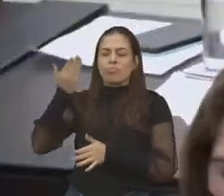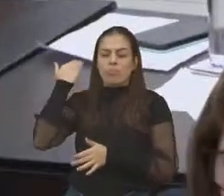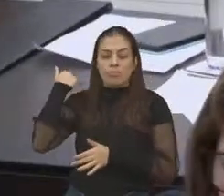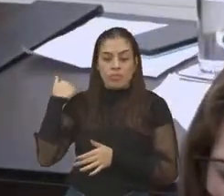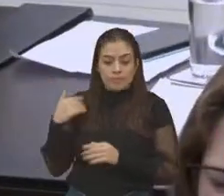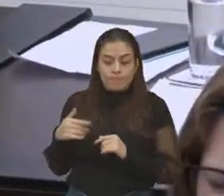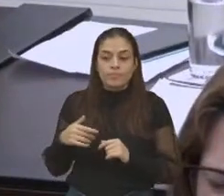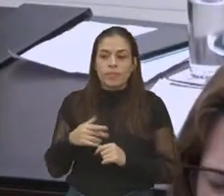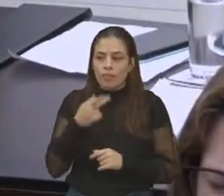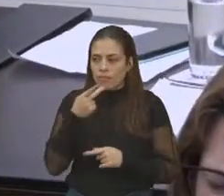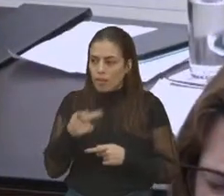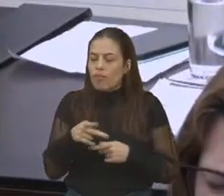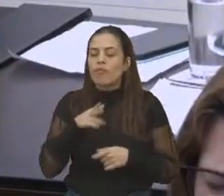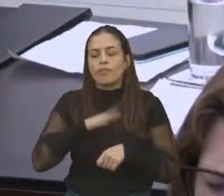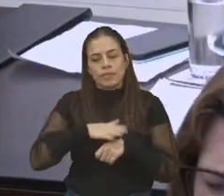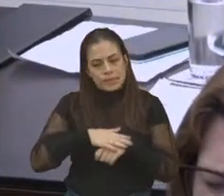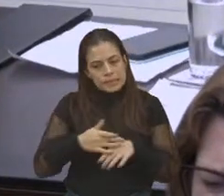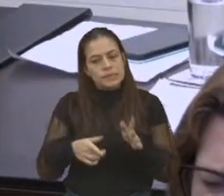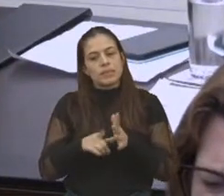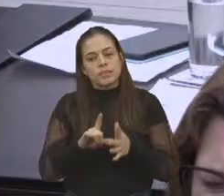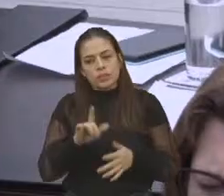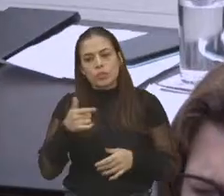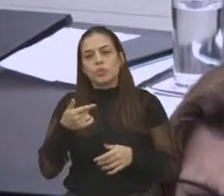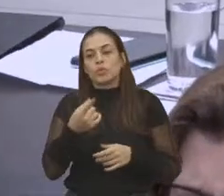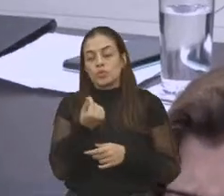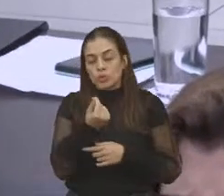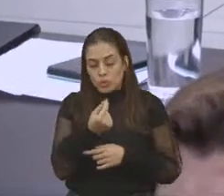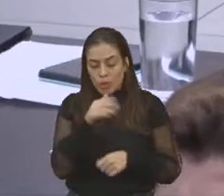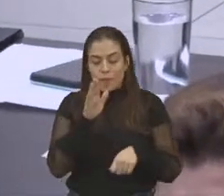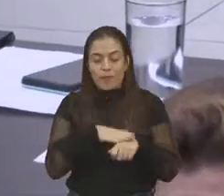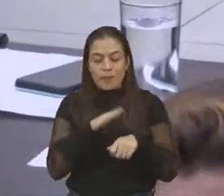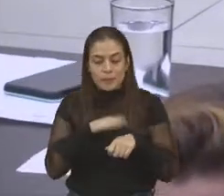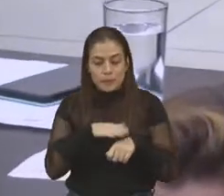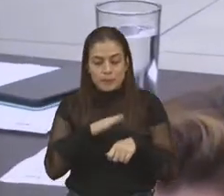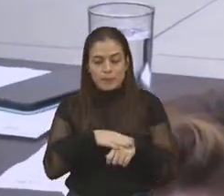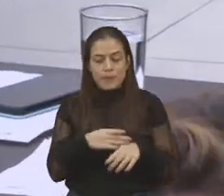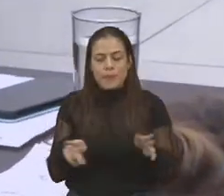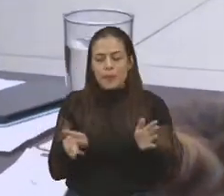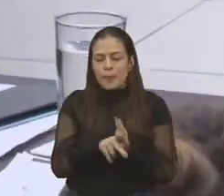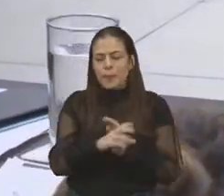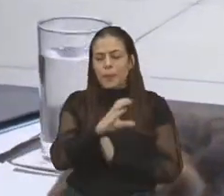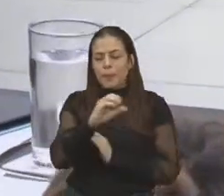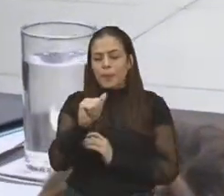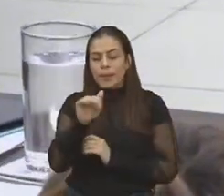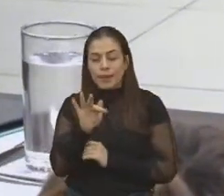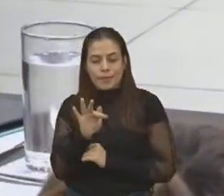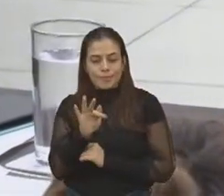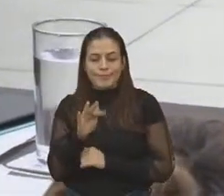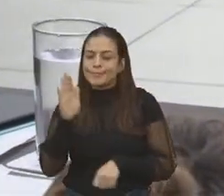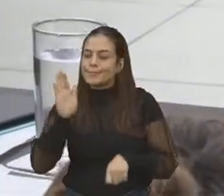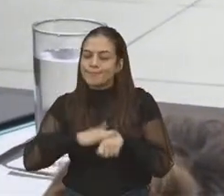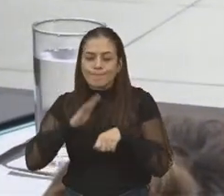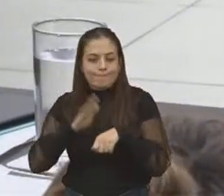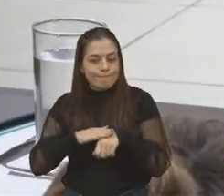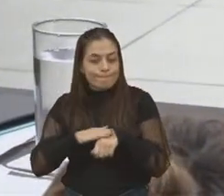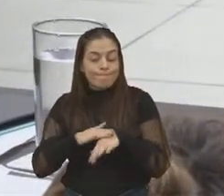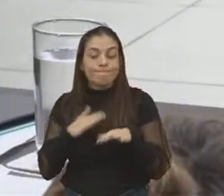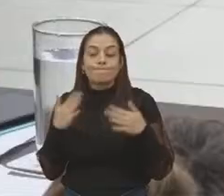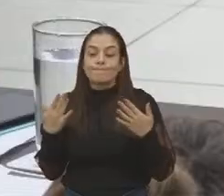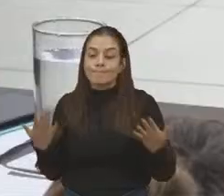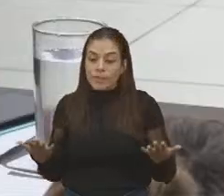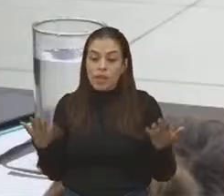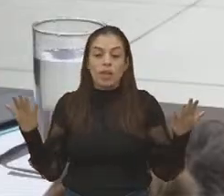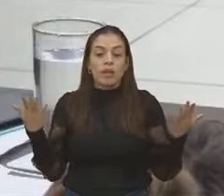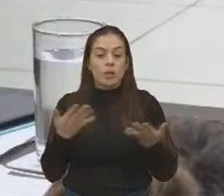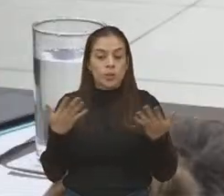isso aí vai fazer antes, com o dinheiro que foi feito, que é do CAF, e não foi feito, então agora vai ser